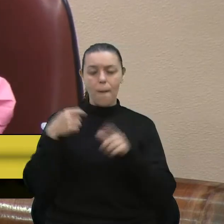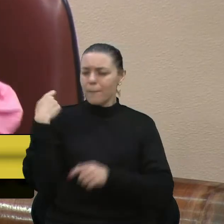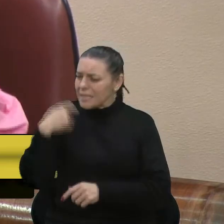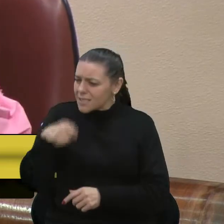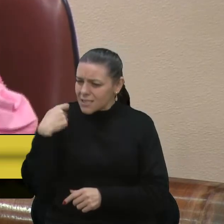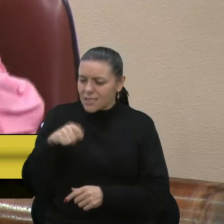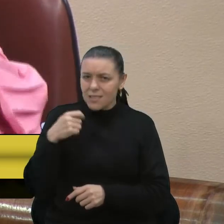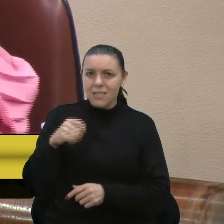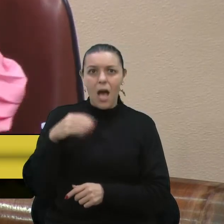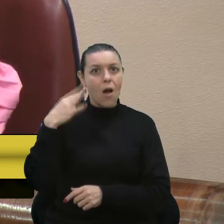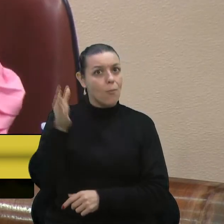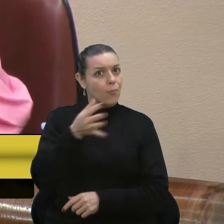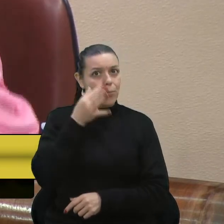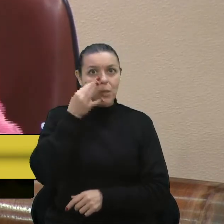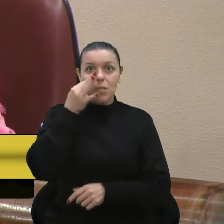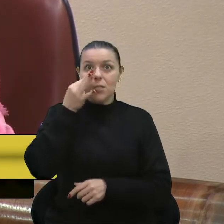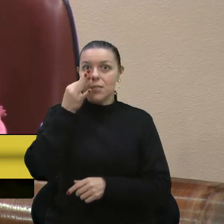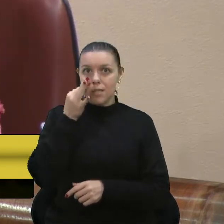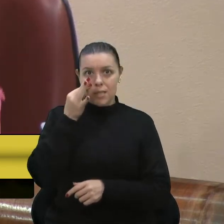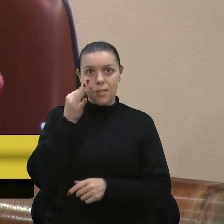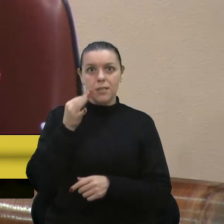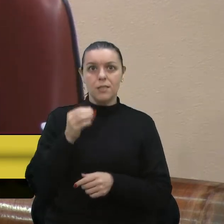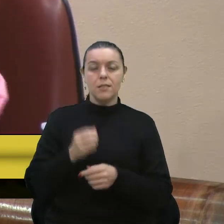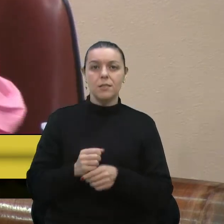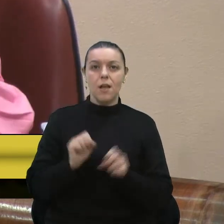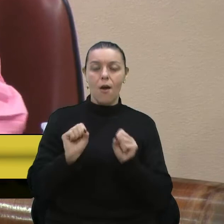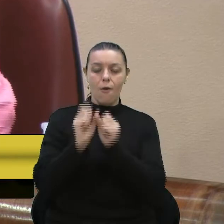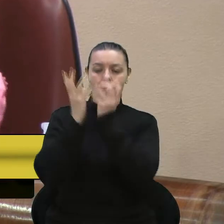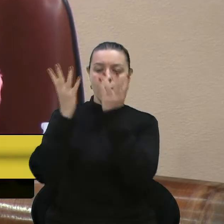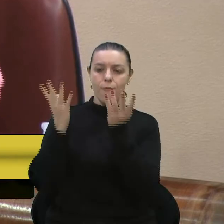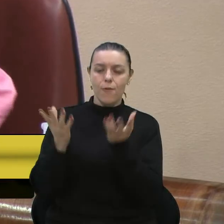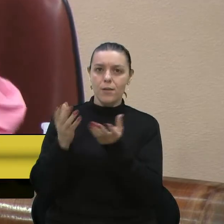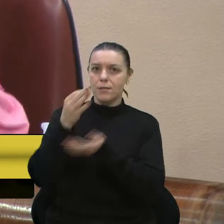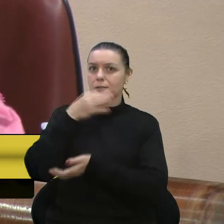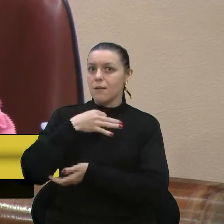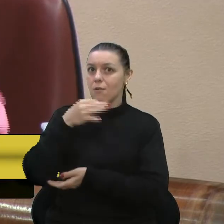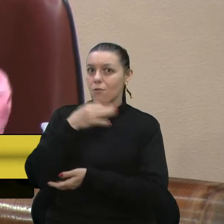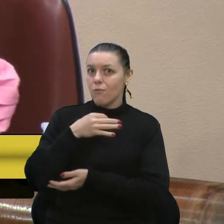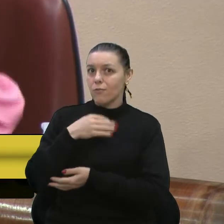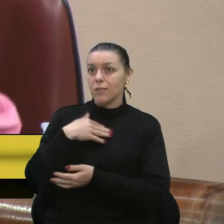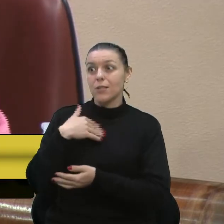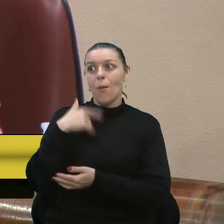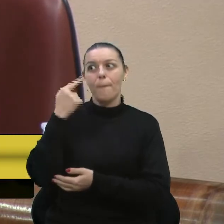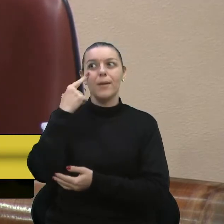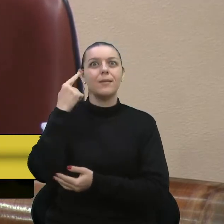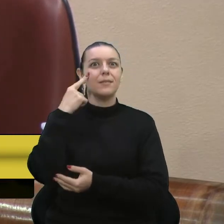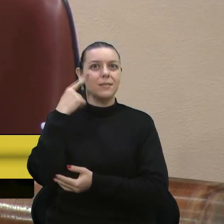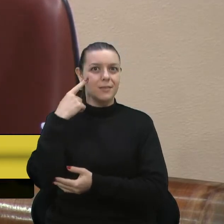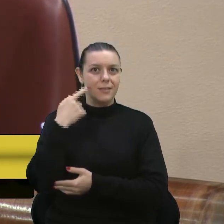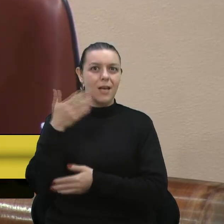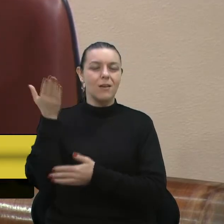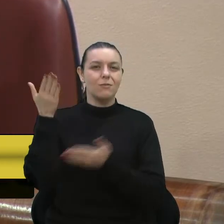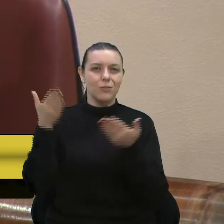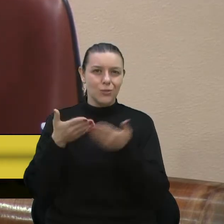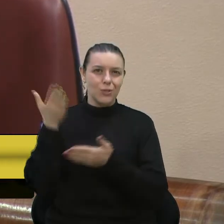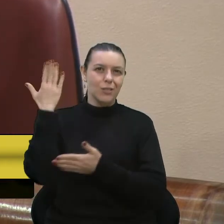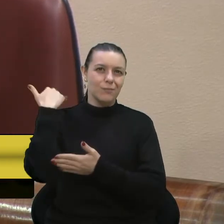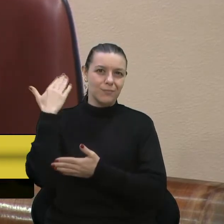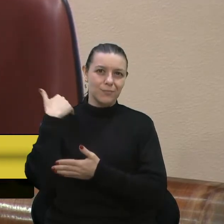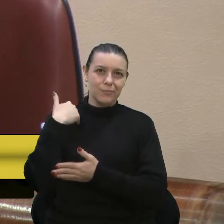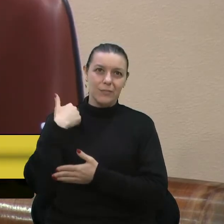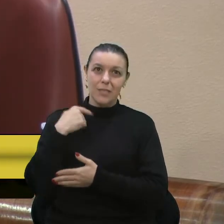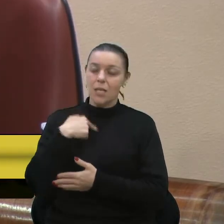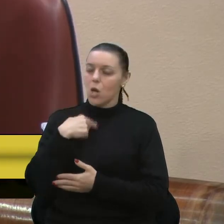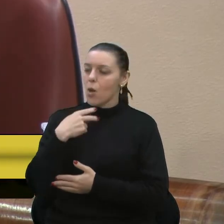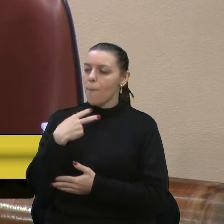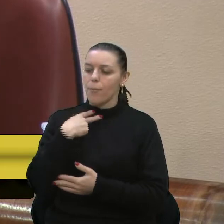precisamos colocar programação diária, vamos criar, bom, coisas inacreditáveis que ele pensava. E aí eu não pude ir na